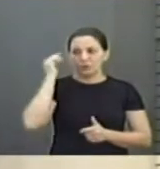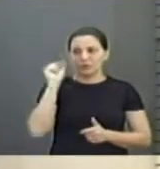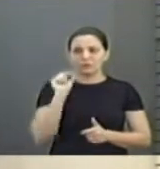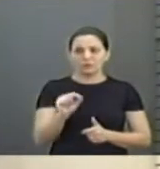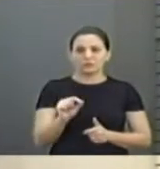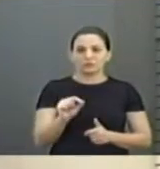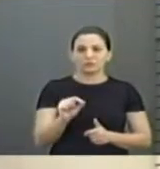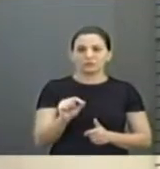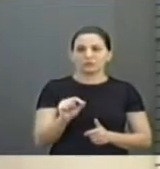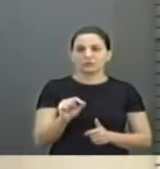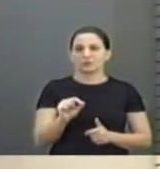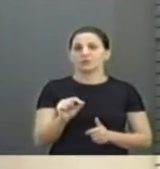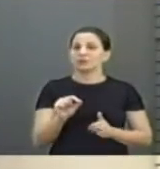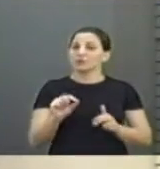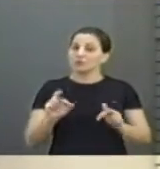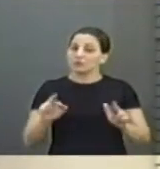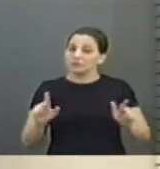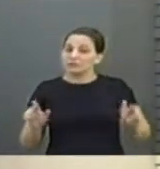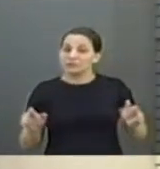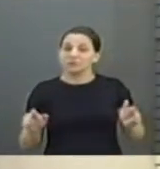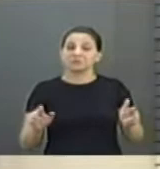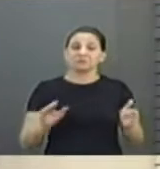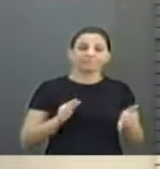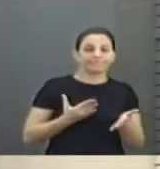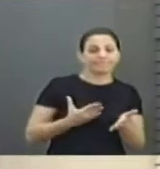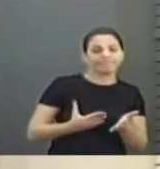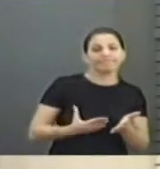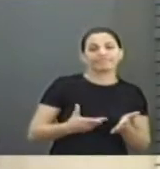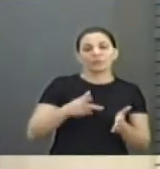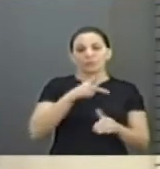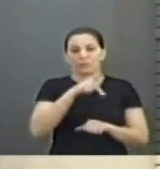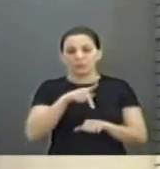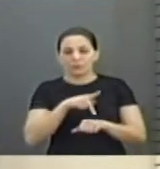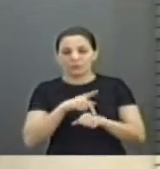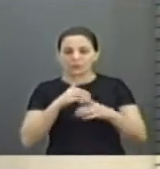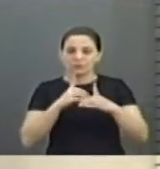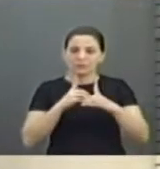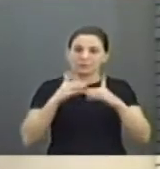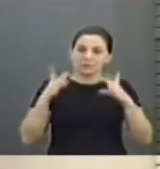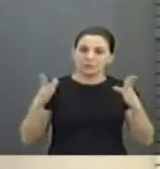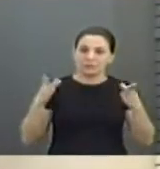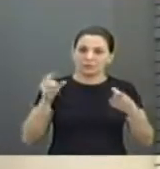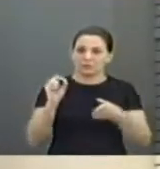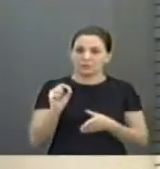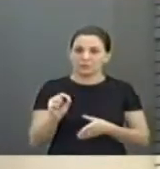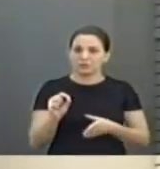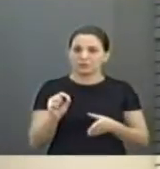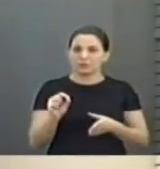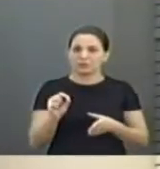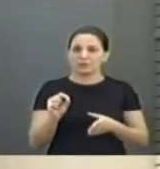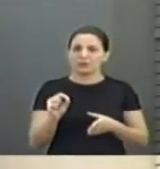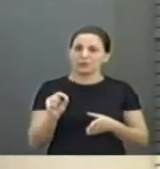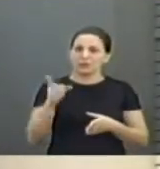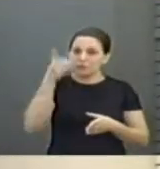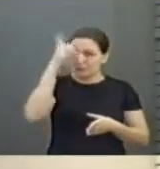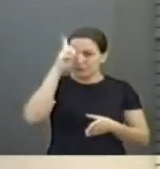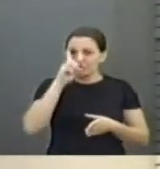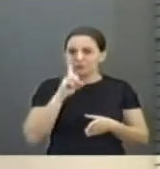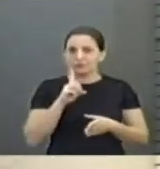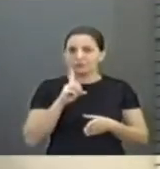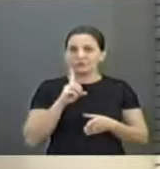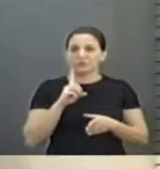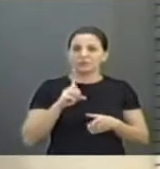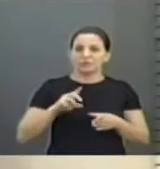talvez eu entenda de uma maneira um pouco diferente, e afinal nós estamos num país democrático, e aí isso nos dá o direito, às vezes, até